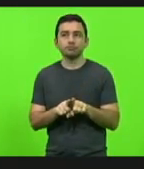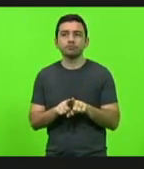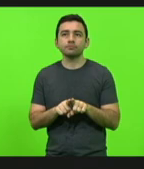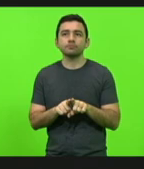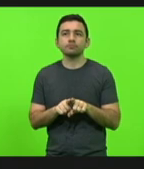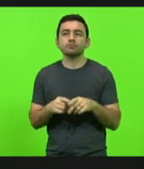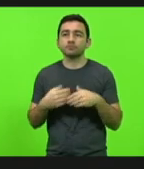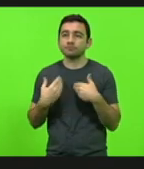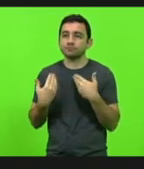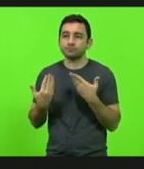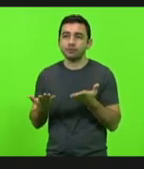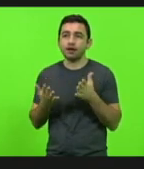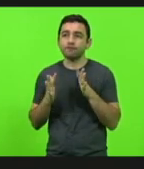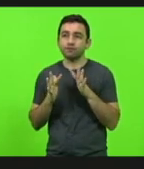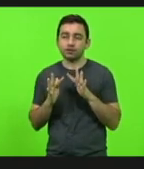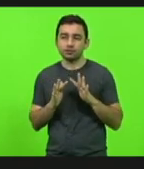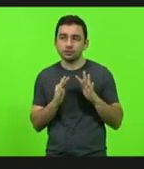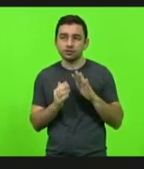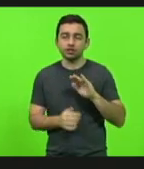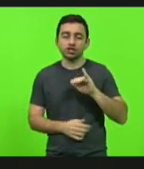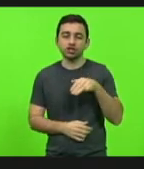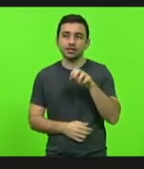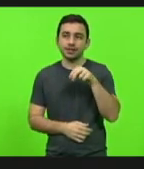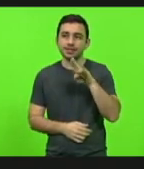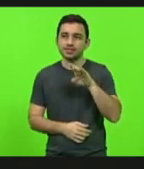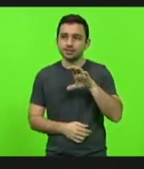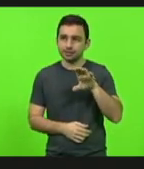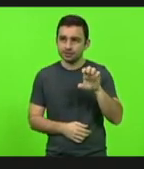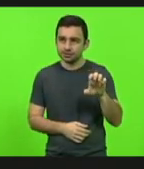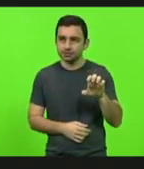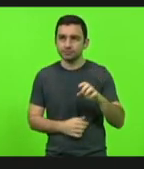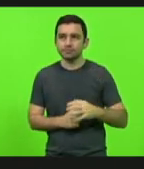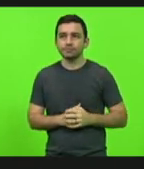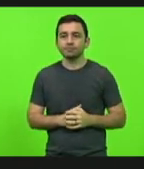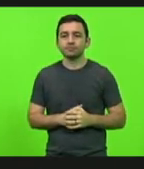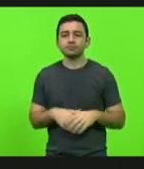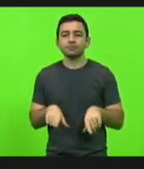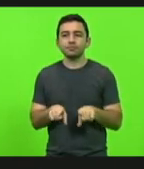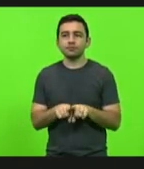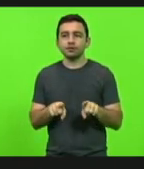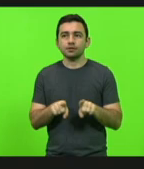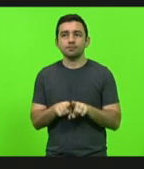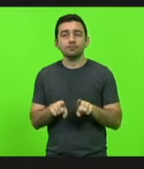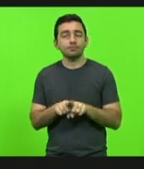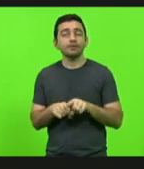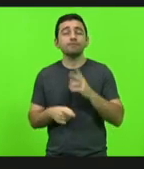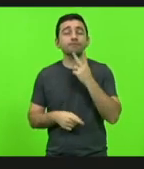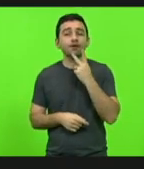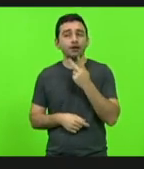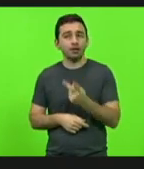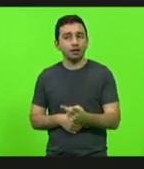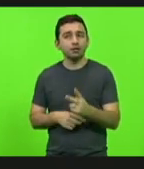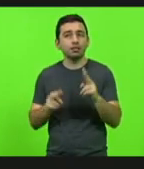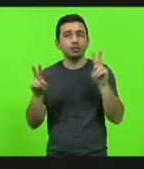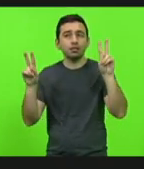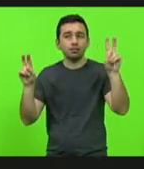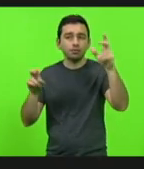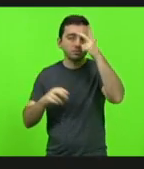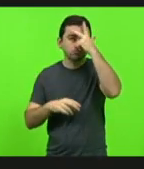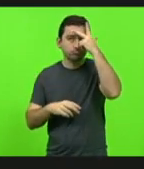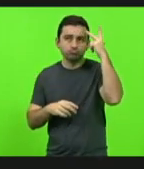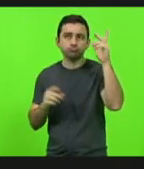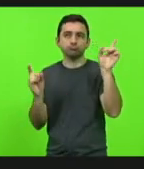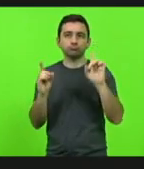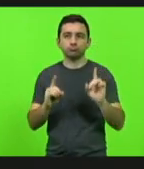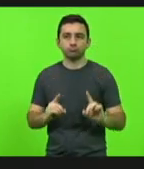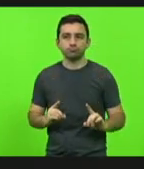de Educação Especial Janice em também falar sobre a questão das pessoas com deficiência